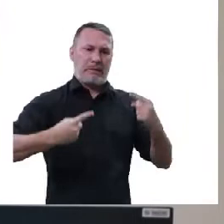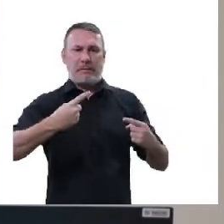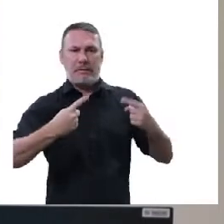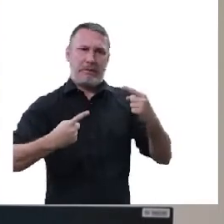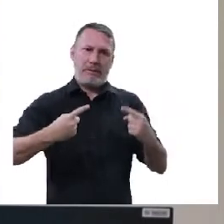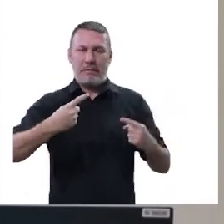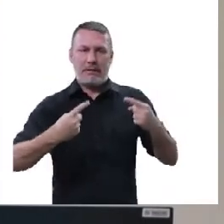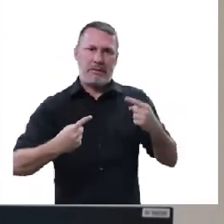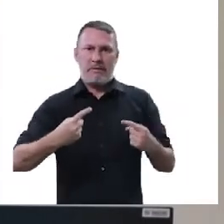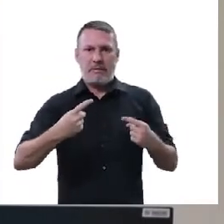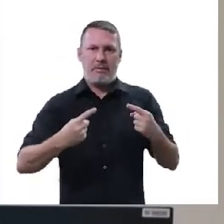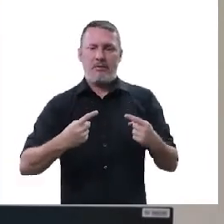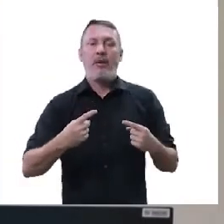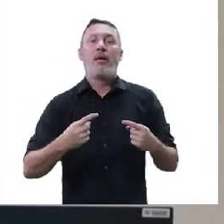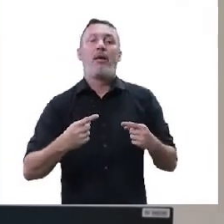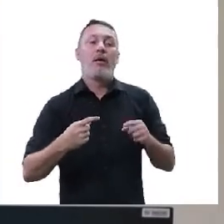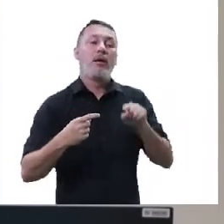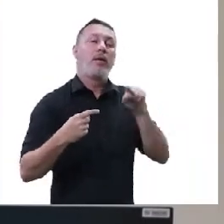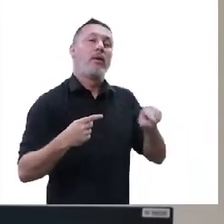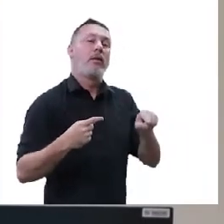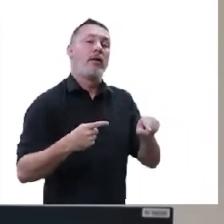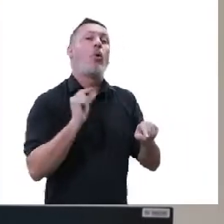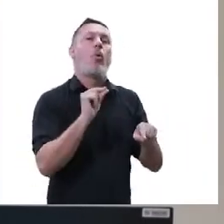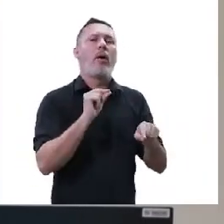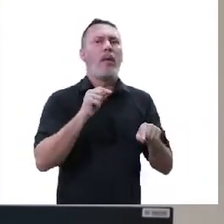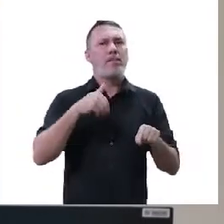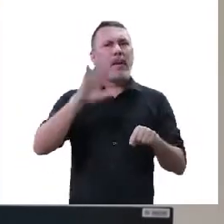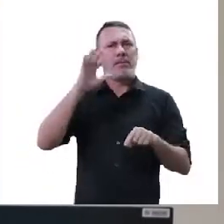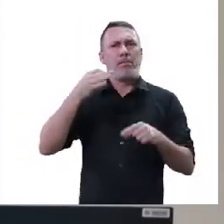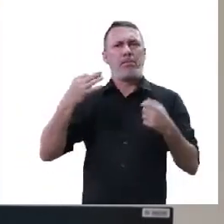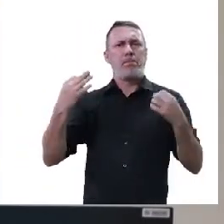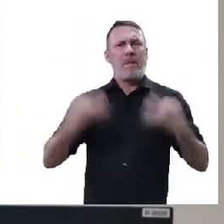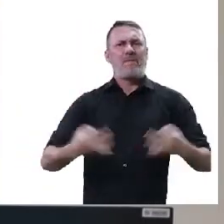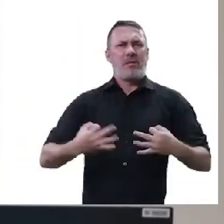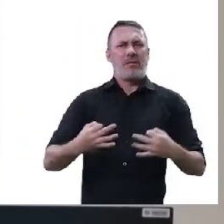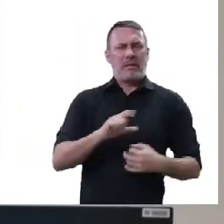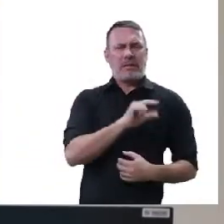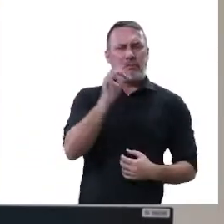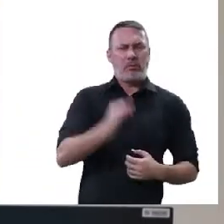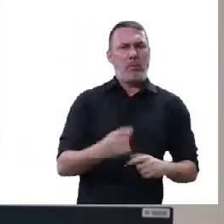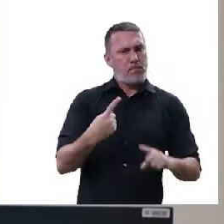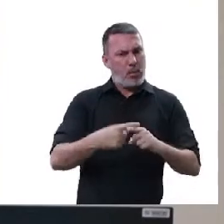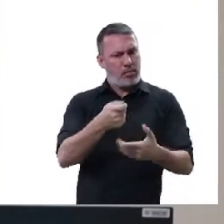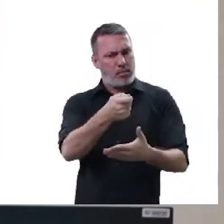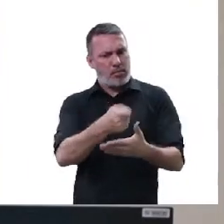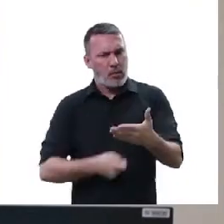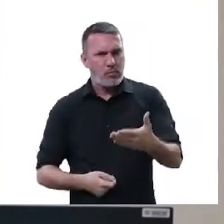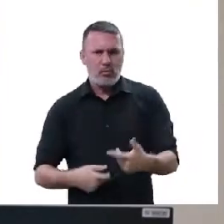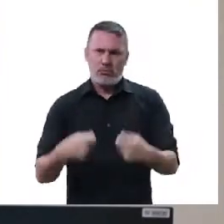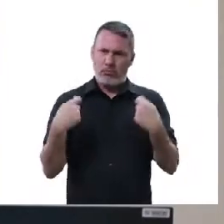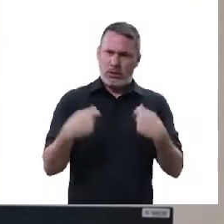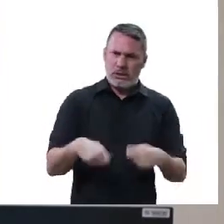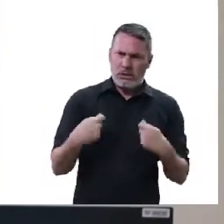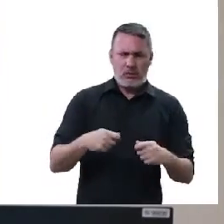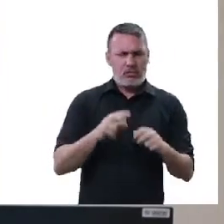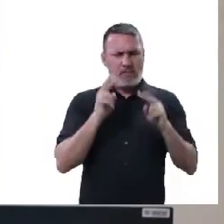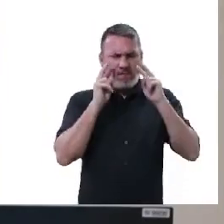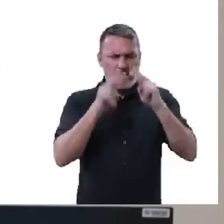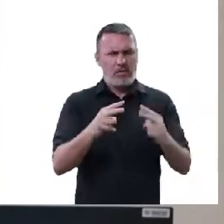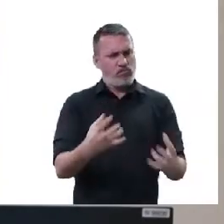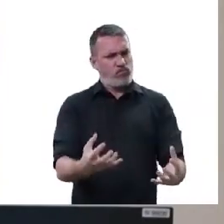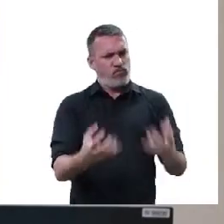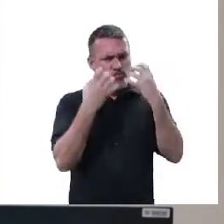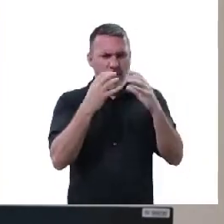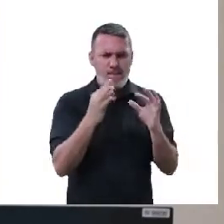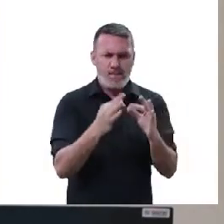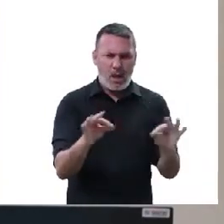sempre valorizar o perfeito, aquilo que ele classificava de perfeito. Não, que os textos eles precisavam ser